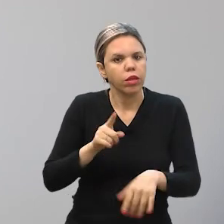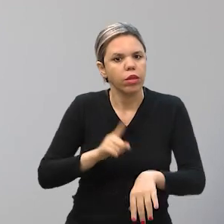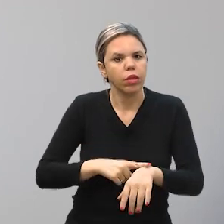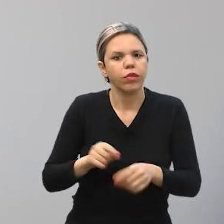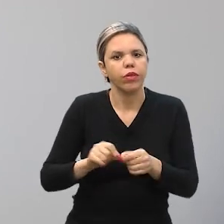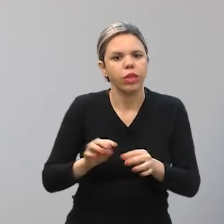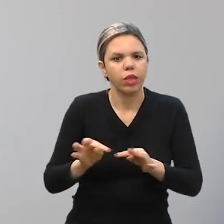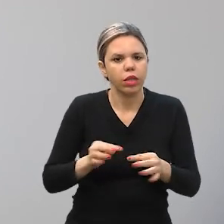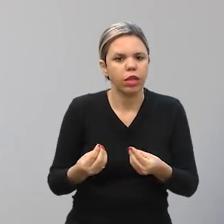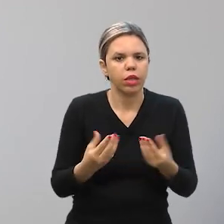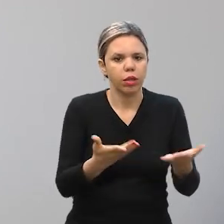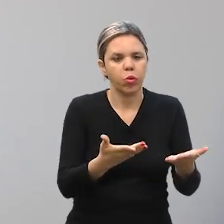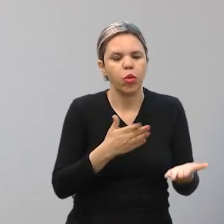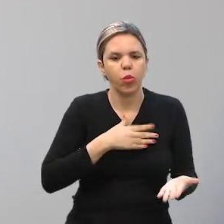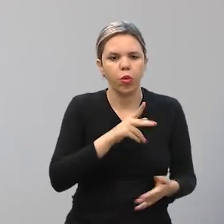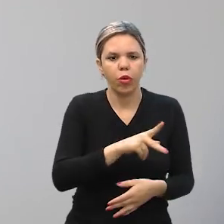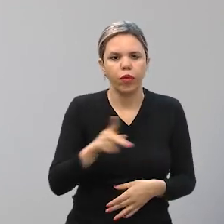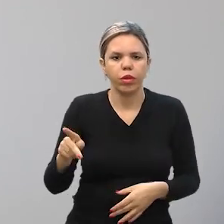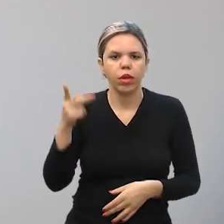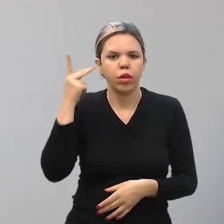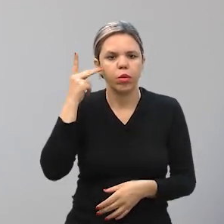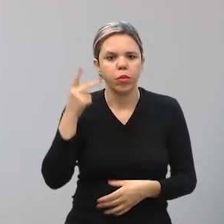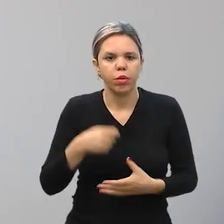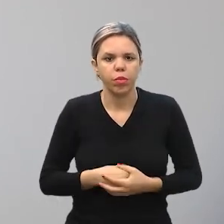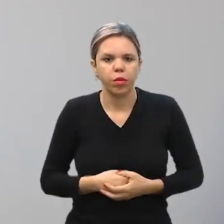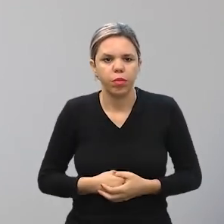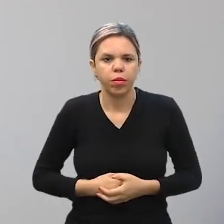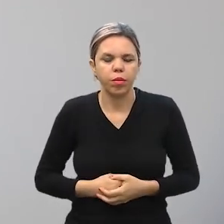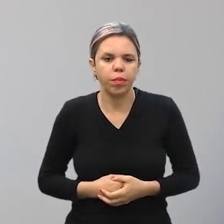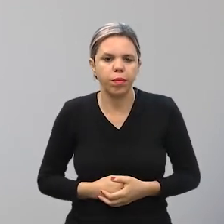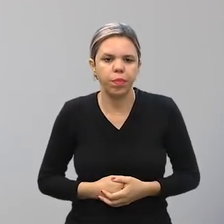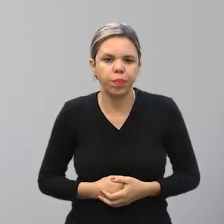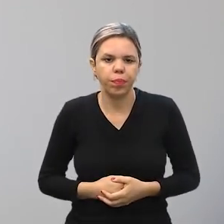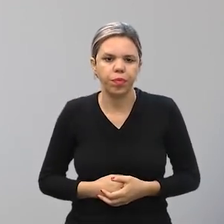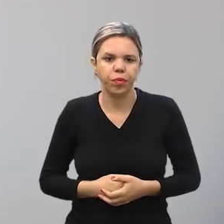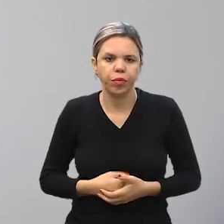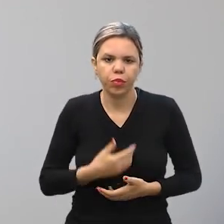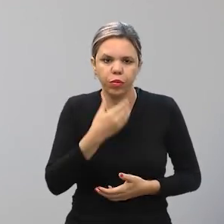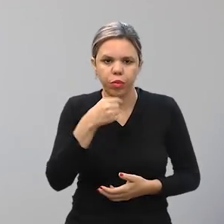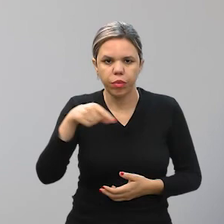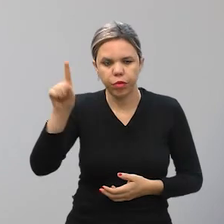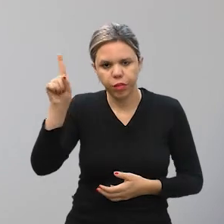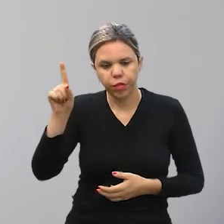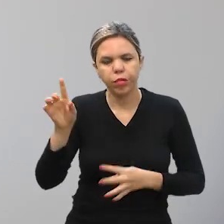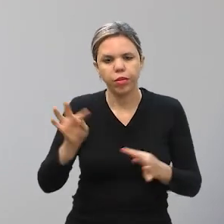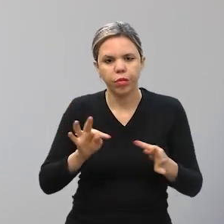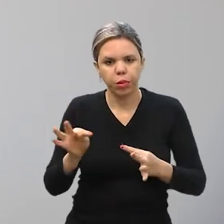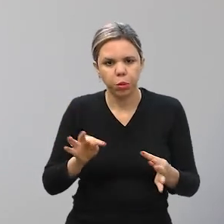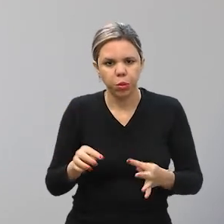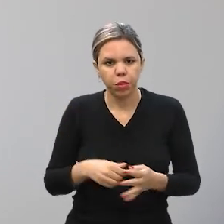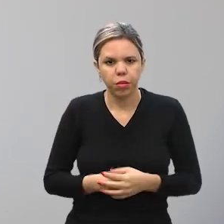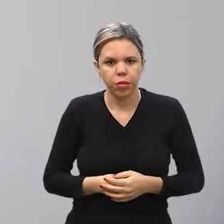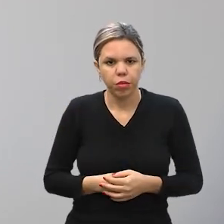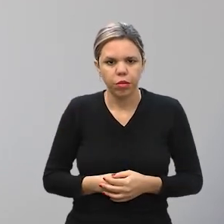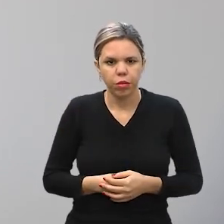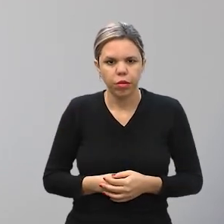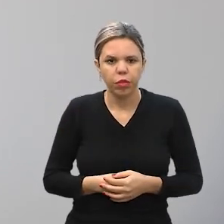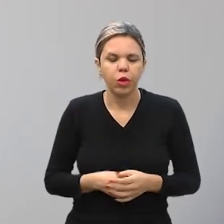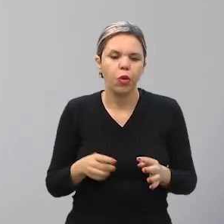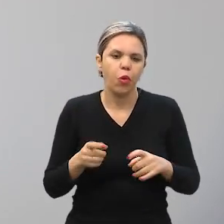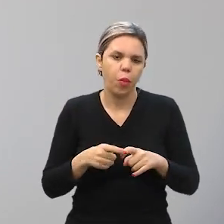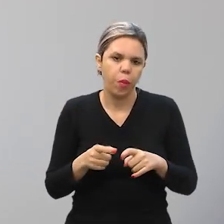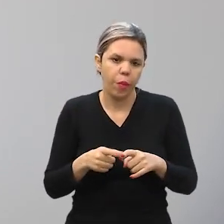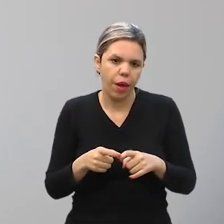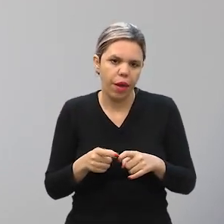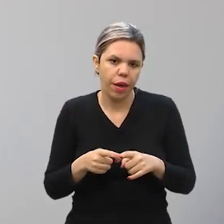um encaminhamento para o meu professor lá de São Paulo. O menino foi lá e o